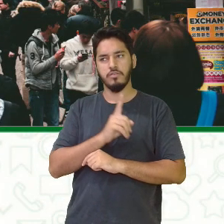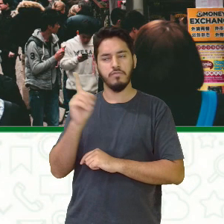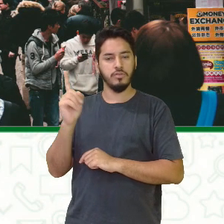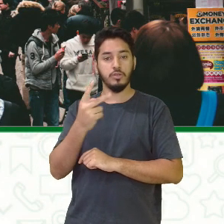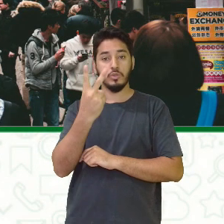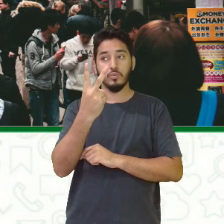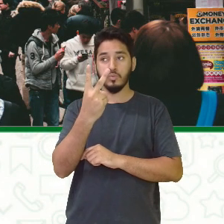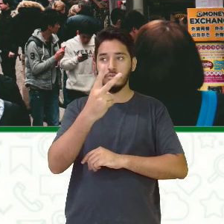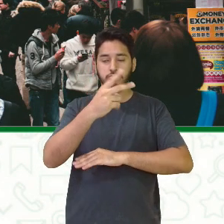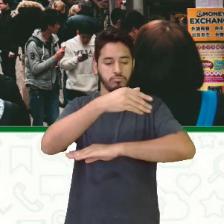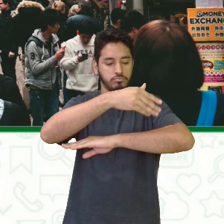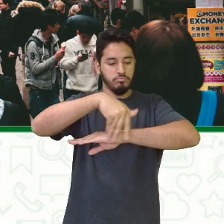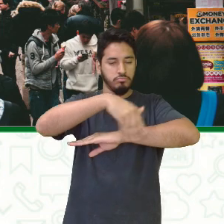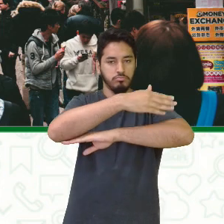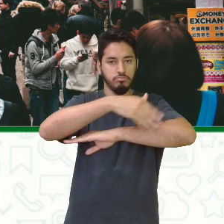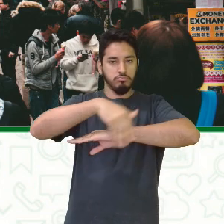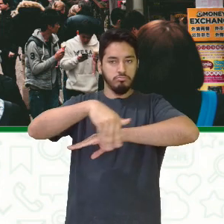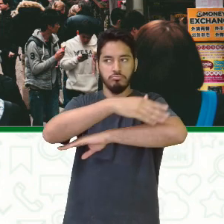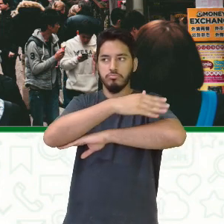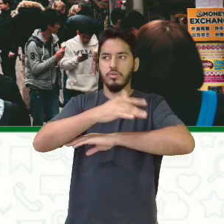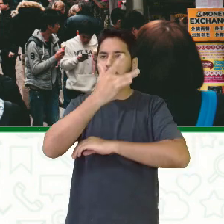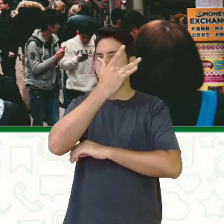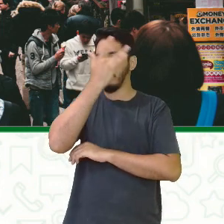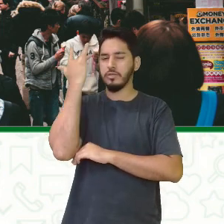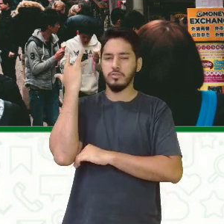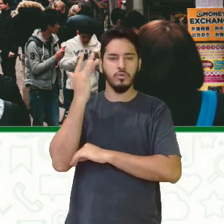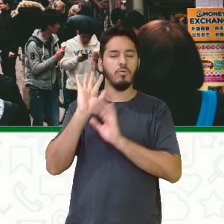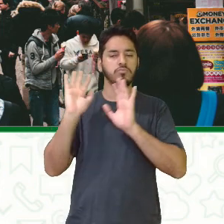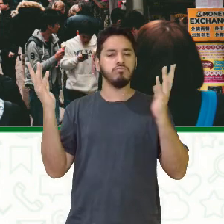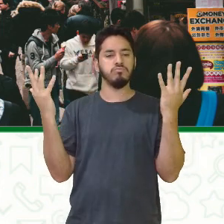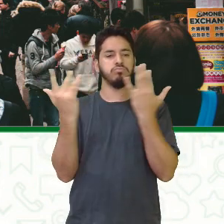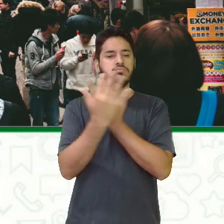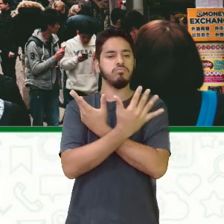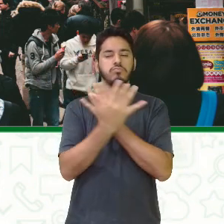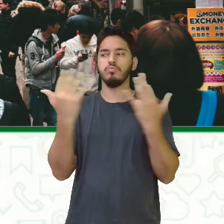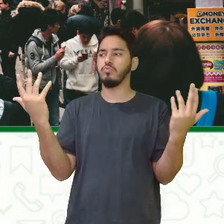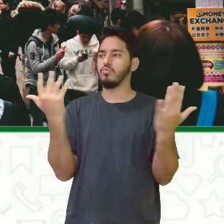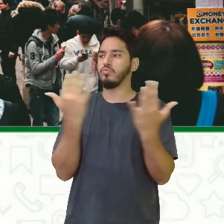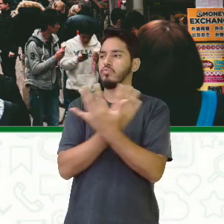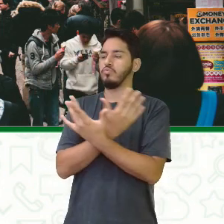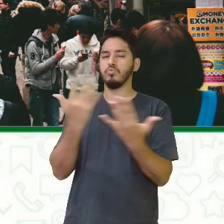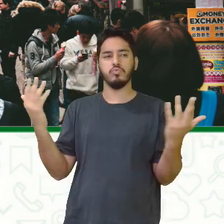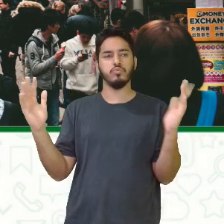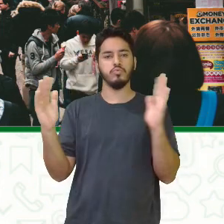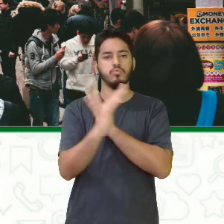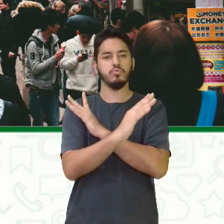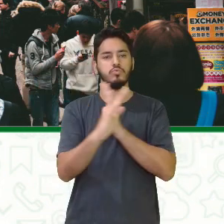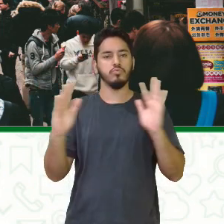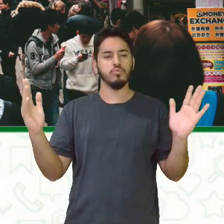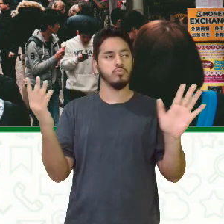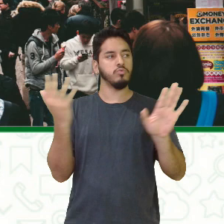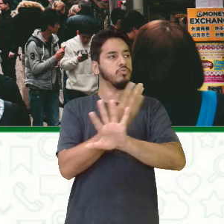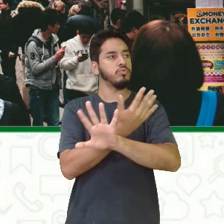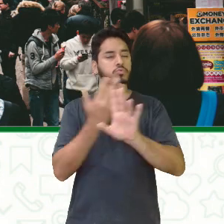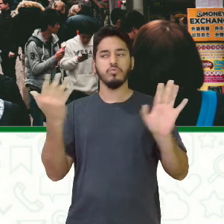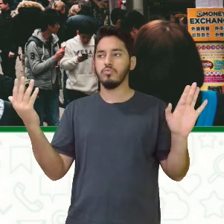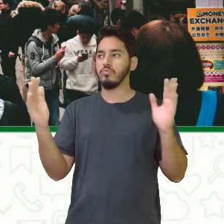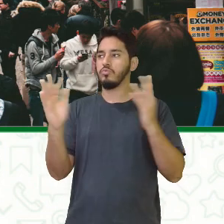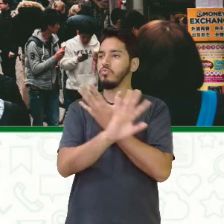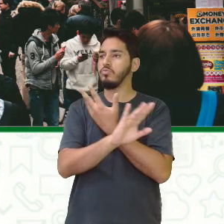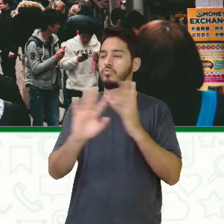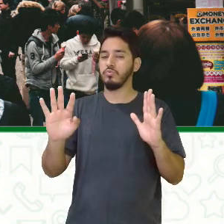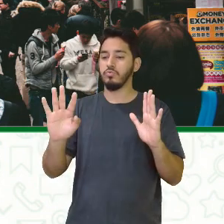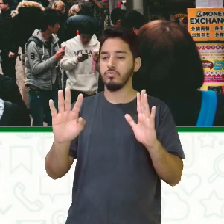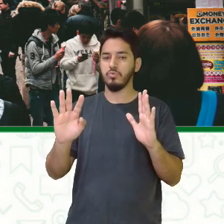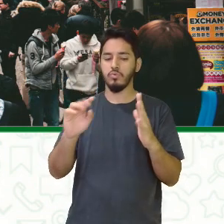umas avenidas com pessoas transitando e você repara que cada pessoa vai ter o seu modo